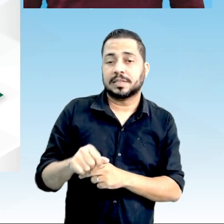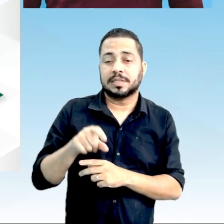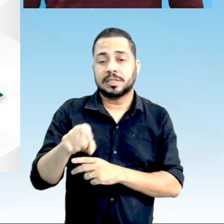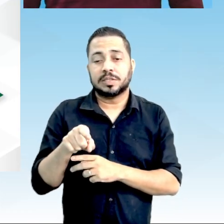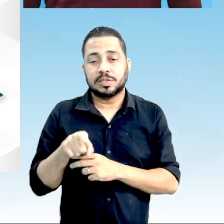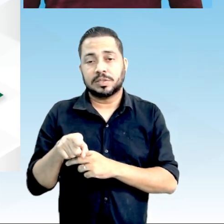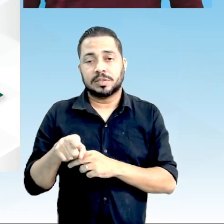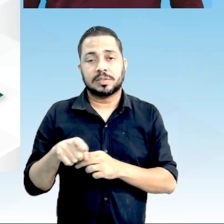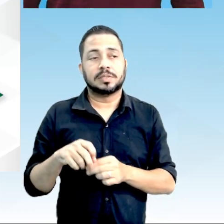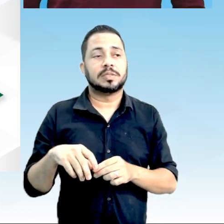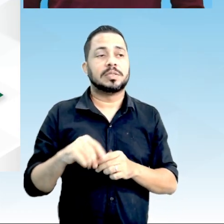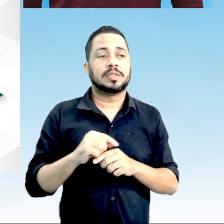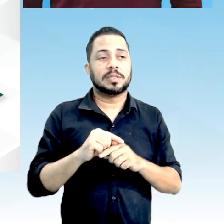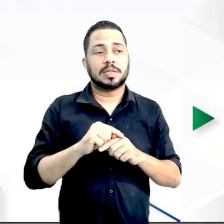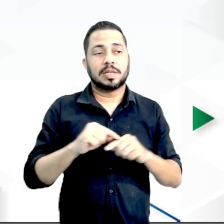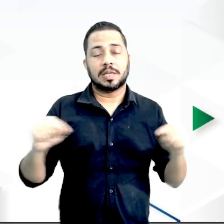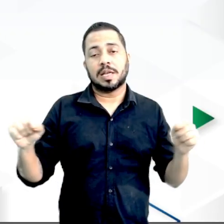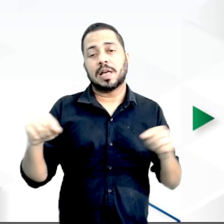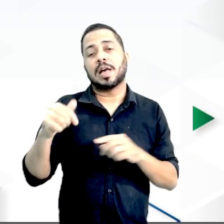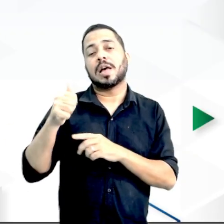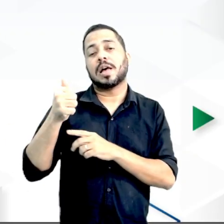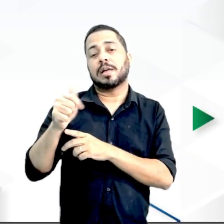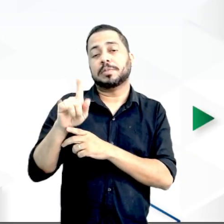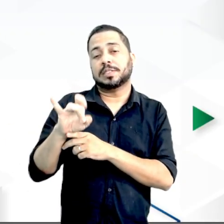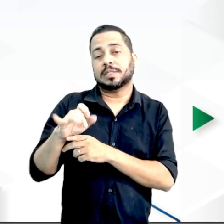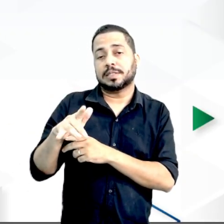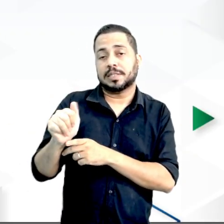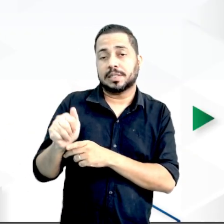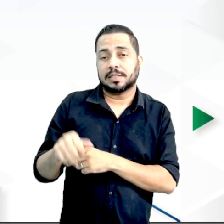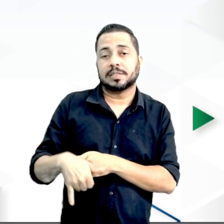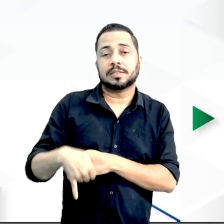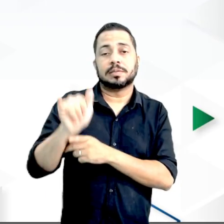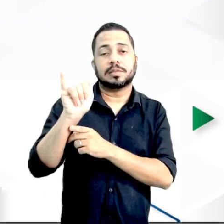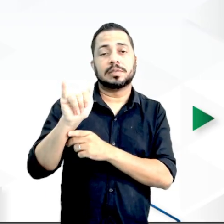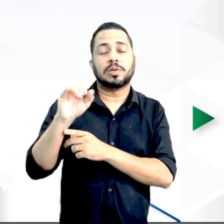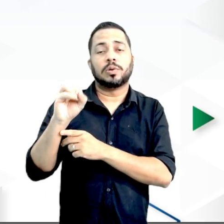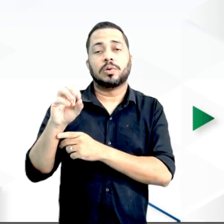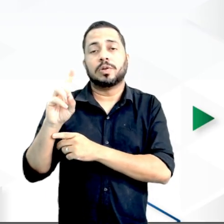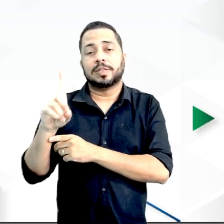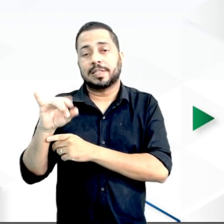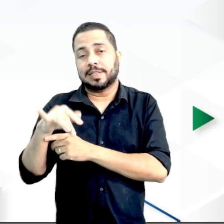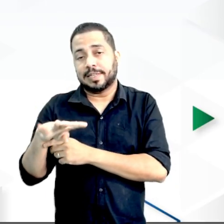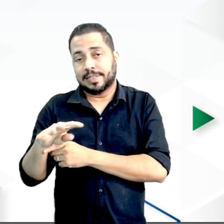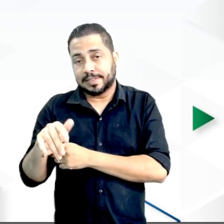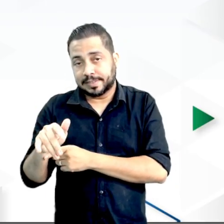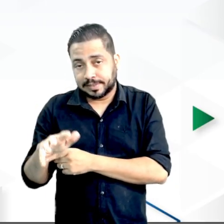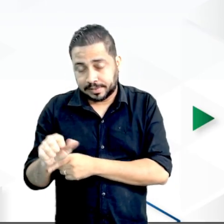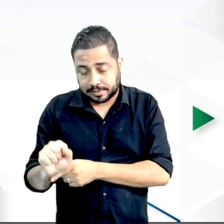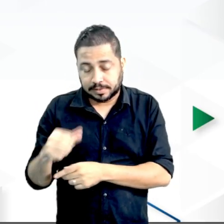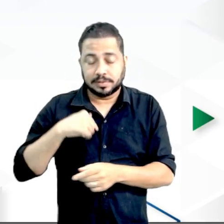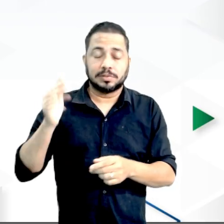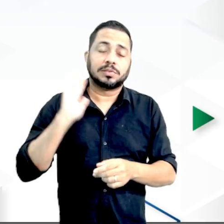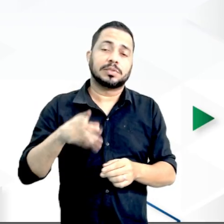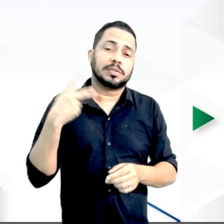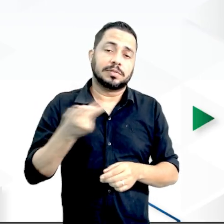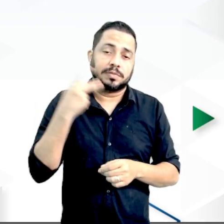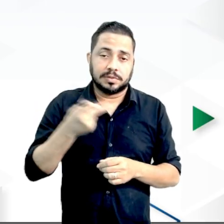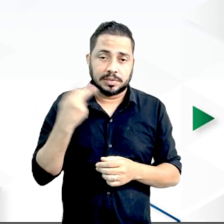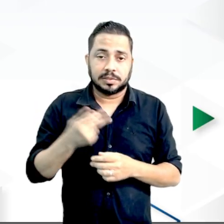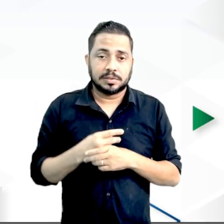de abscissas e o eixo Y de ordenadas, essa é a origem que eu já tinha falado para você. Aí está o